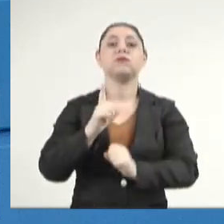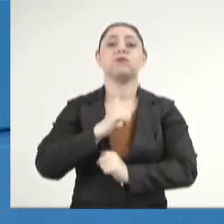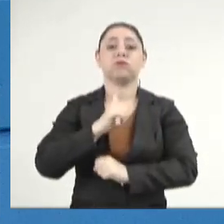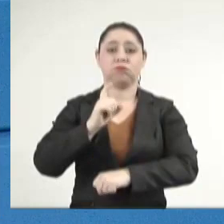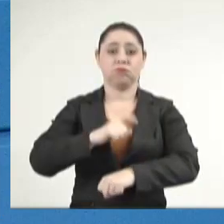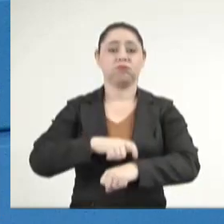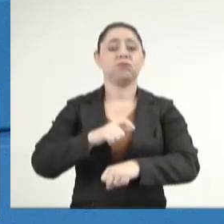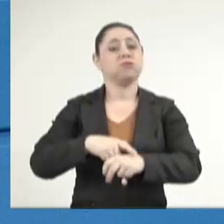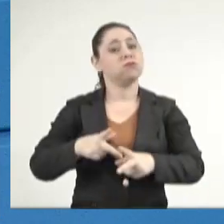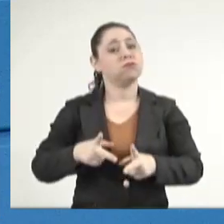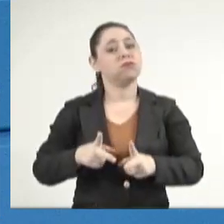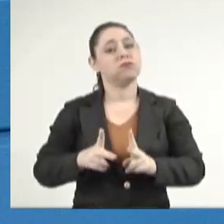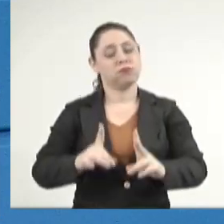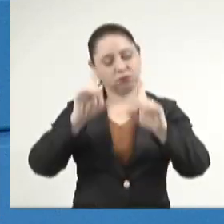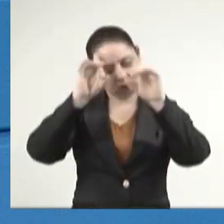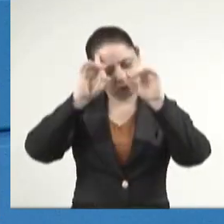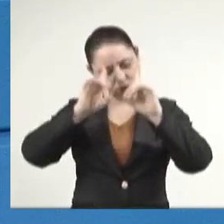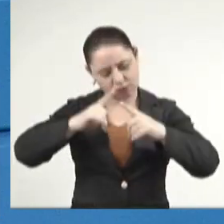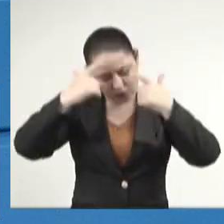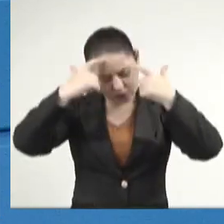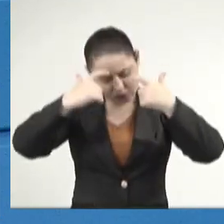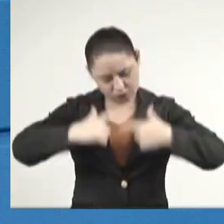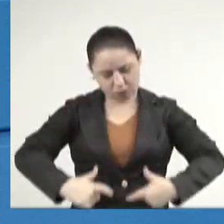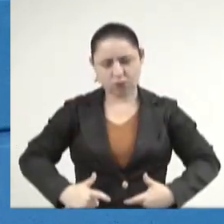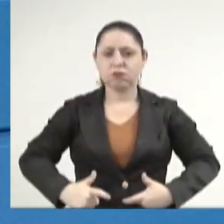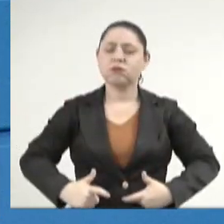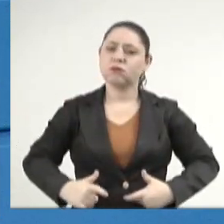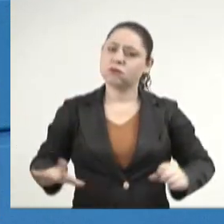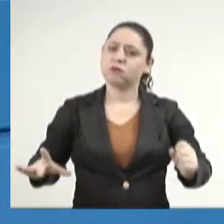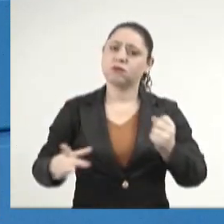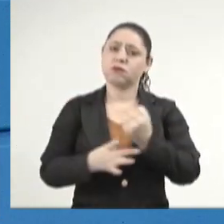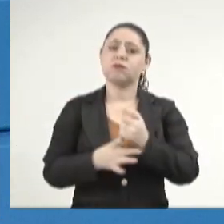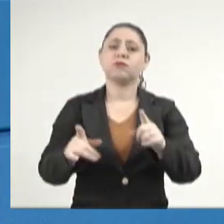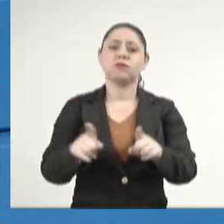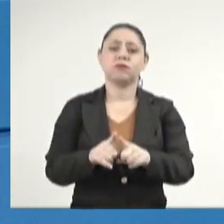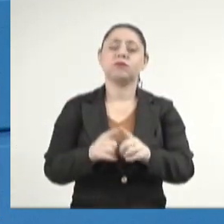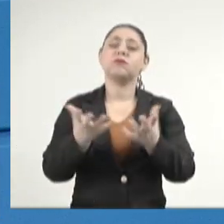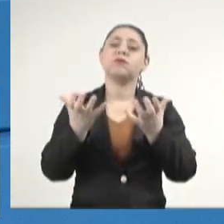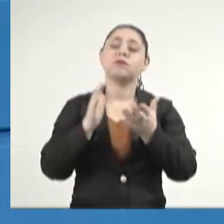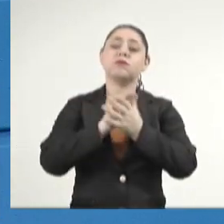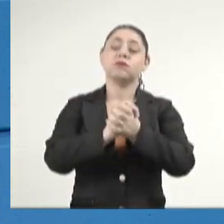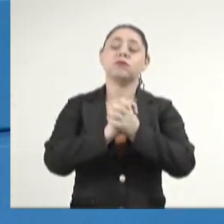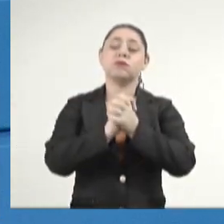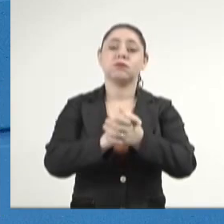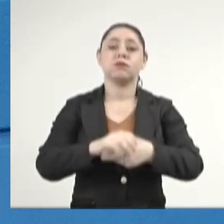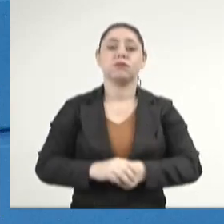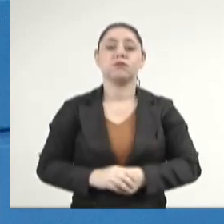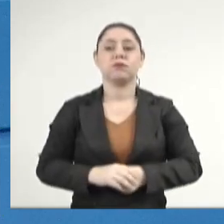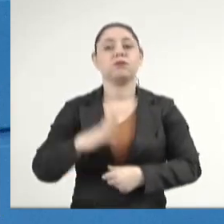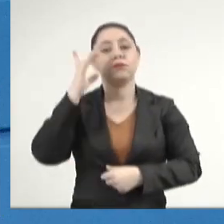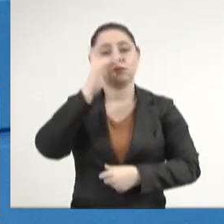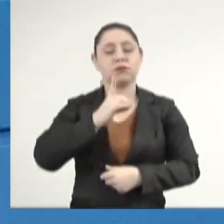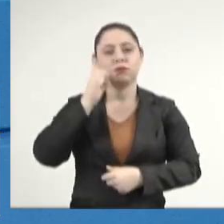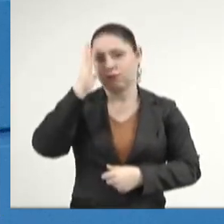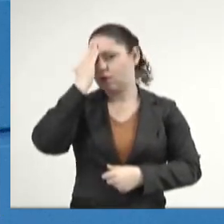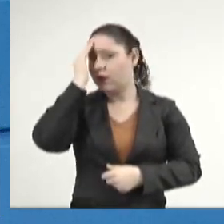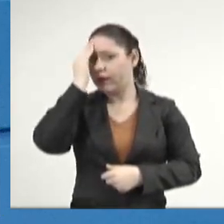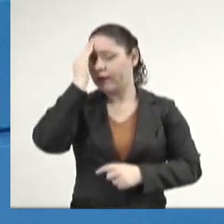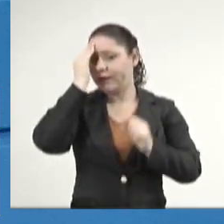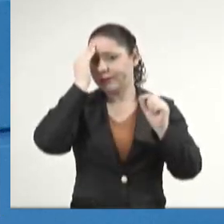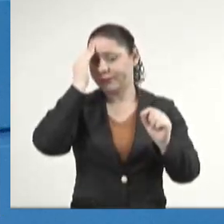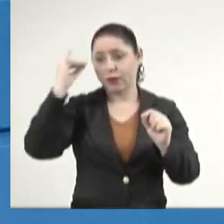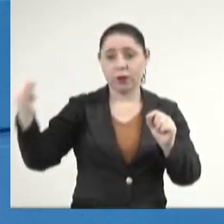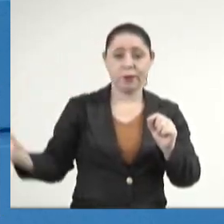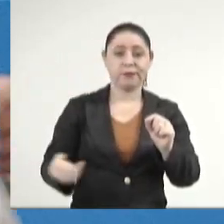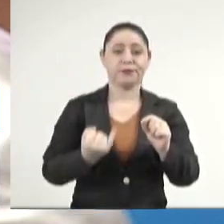aí mantido a nossa integridade física e a nossa segurança. Então, quero parabenizar o Parlamento por ter entendido